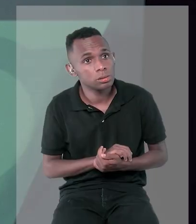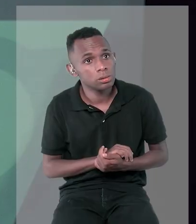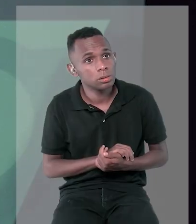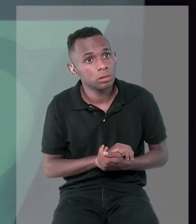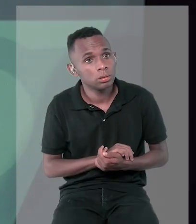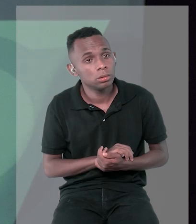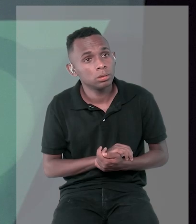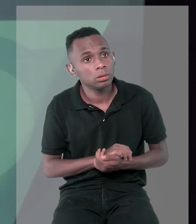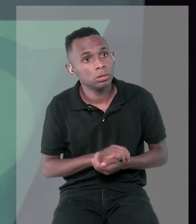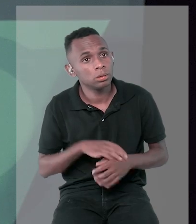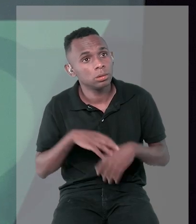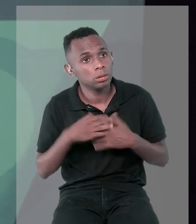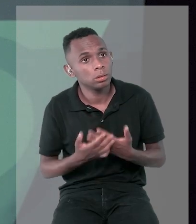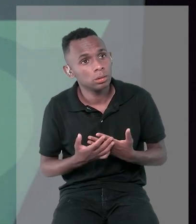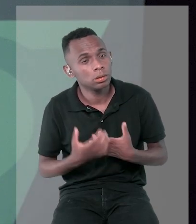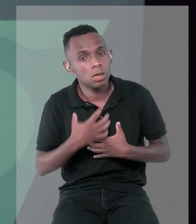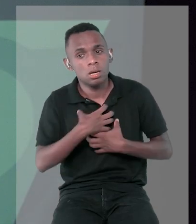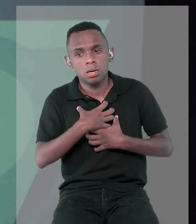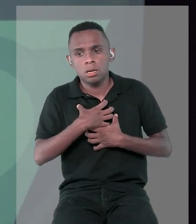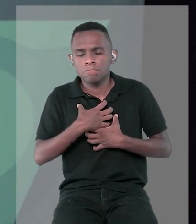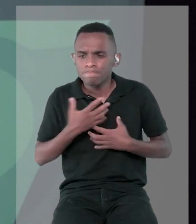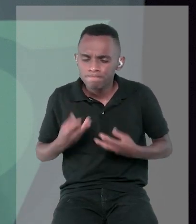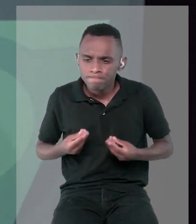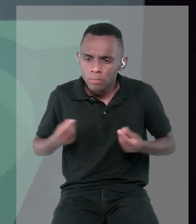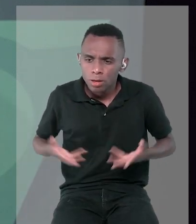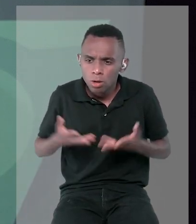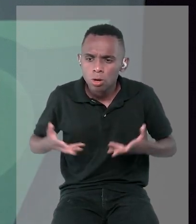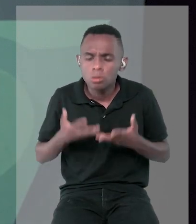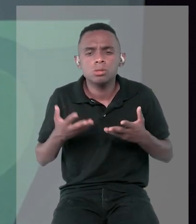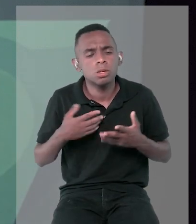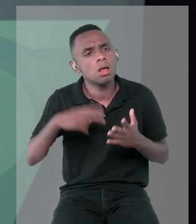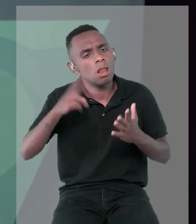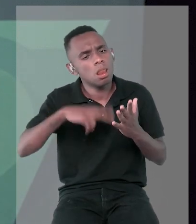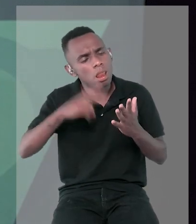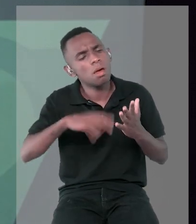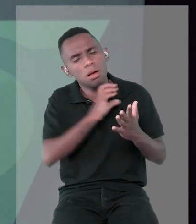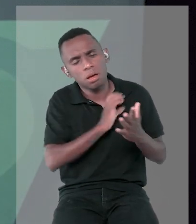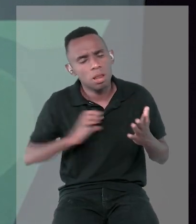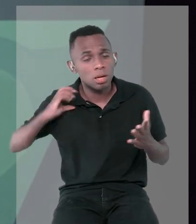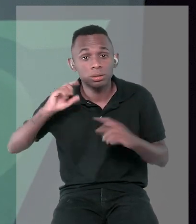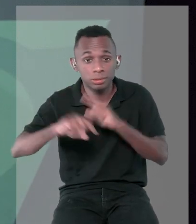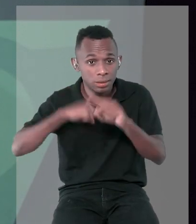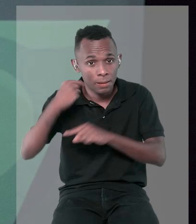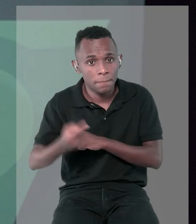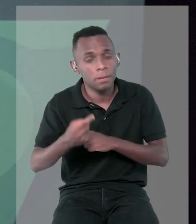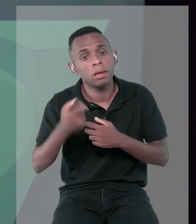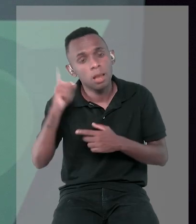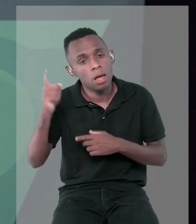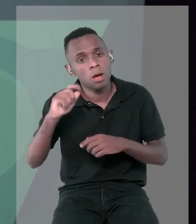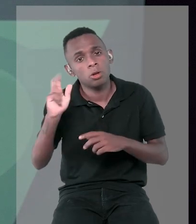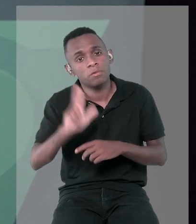atentamente. Então, eu fiquei muito instigada, né, com a literatura da Clarice. E depois, quando eu cheguei na